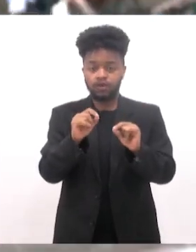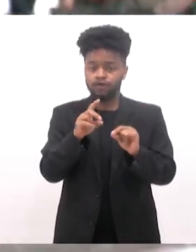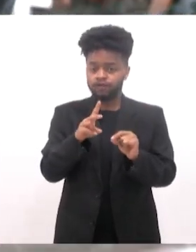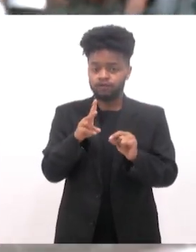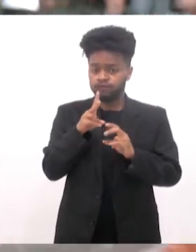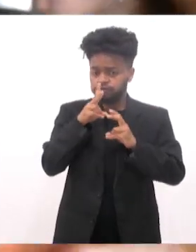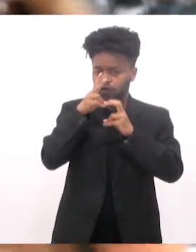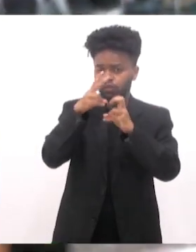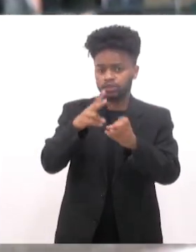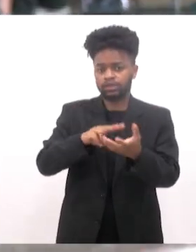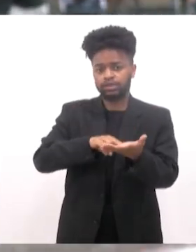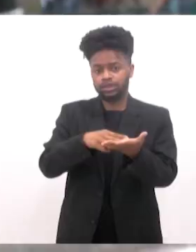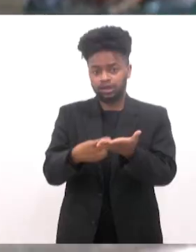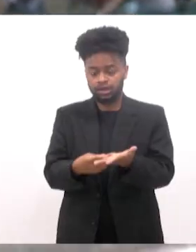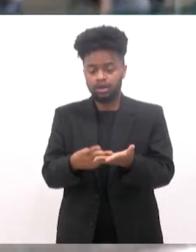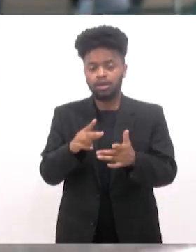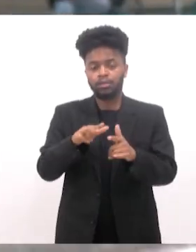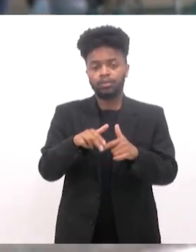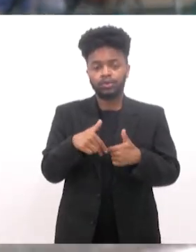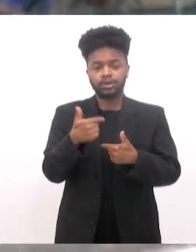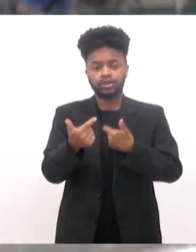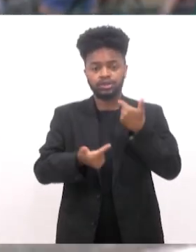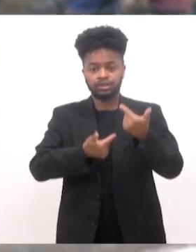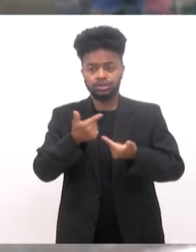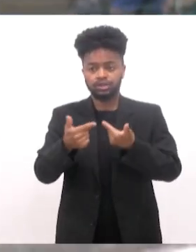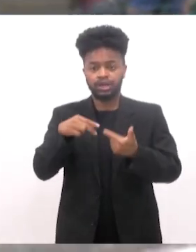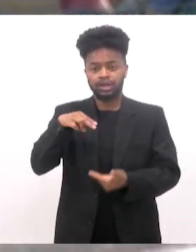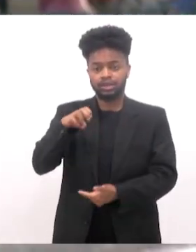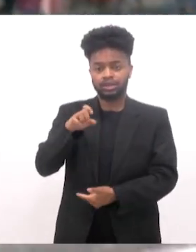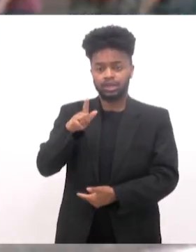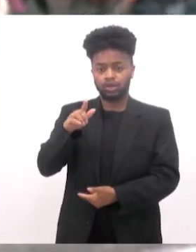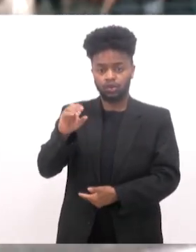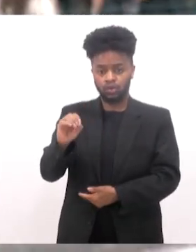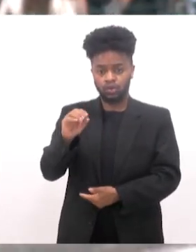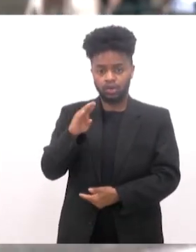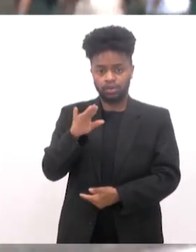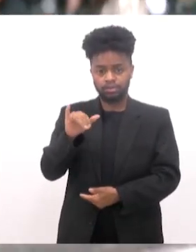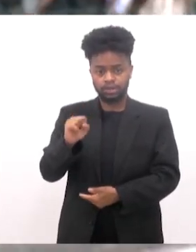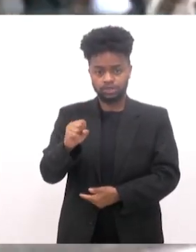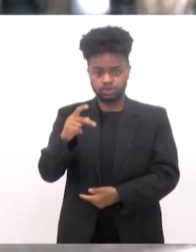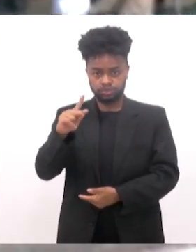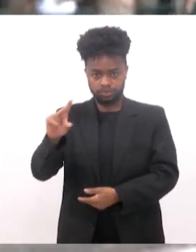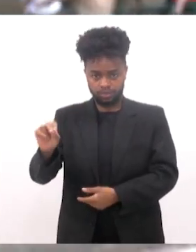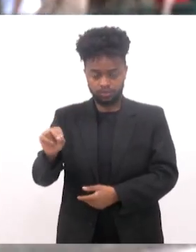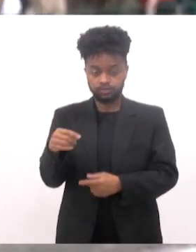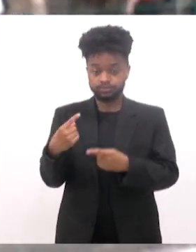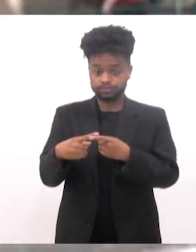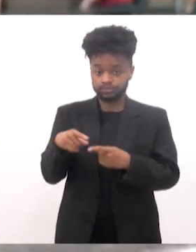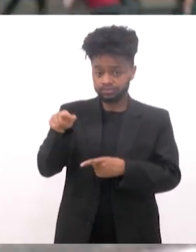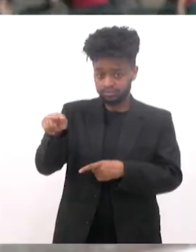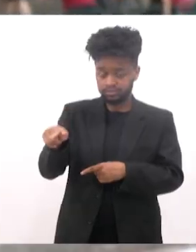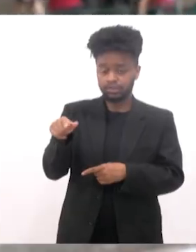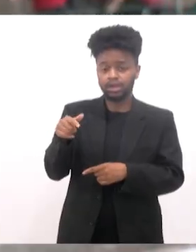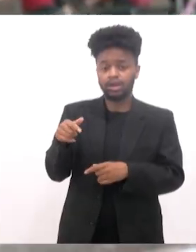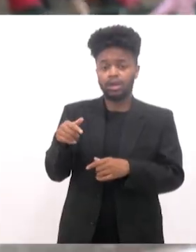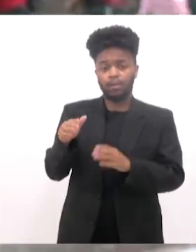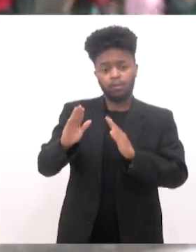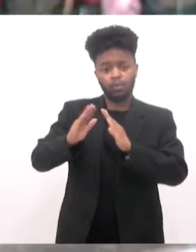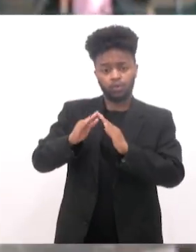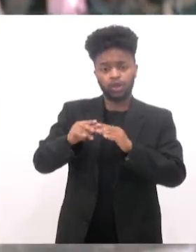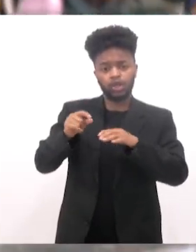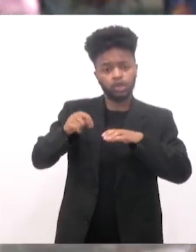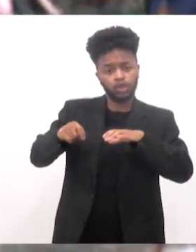Tradução, justamente motivado pelo trabalho do Nego Bispo, do Antônio Bispo dos Santos, que é um quilombola, foi um quilombola